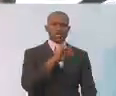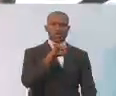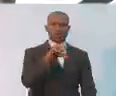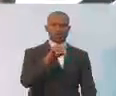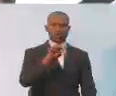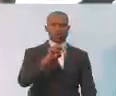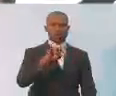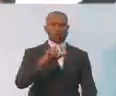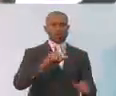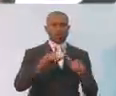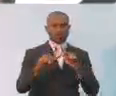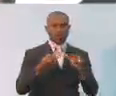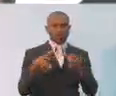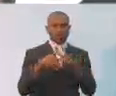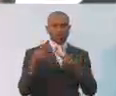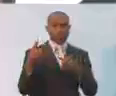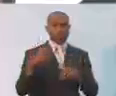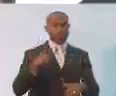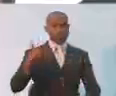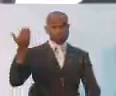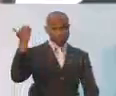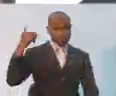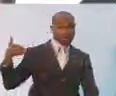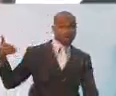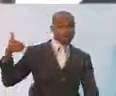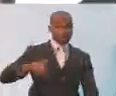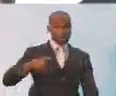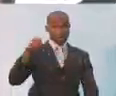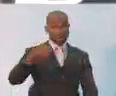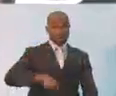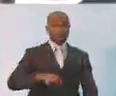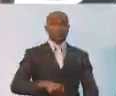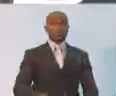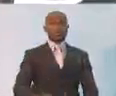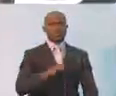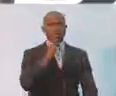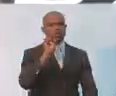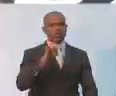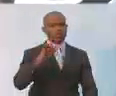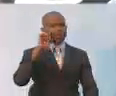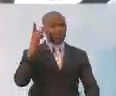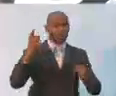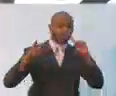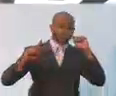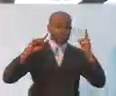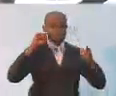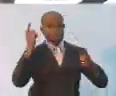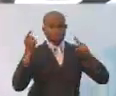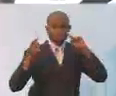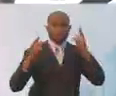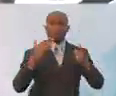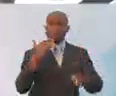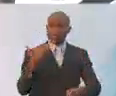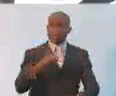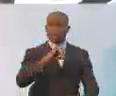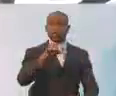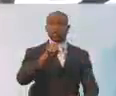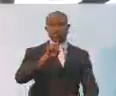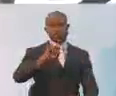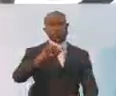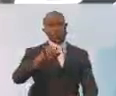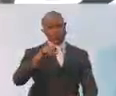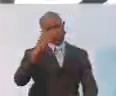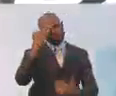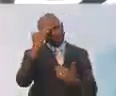tua equipe, porque quando eu estive nessa casa, eu fui... Todas as dúvidas que eu tinha, eu recorri a Josiane. Obrigado, Josiane, por